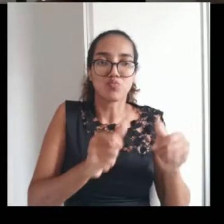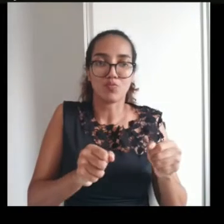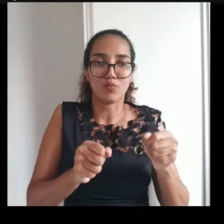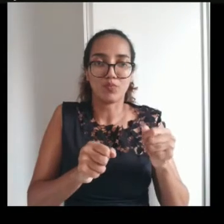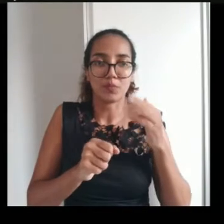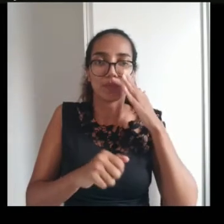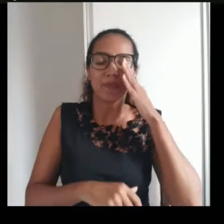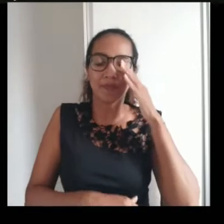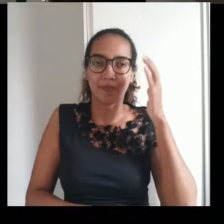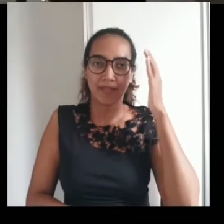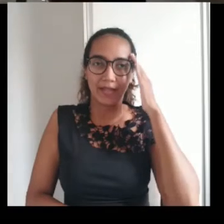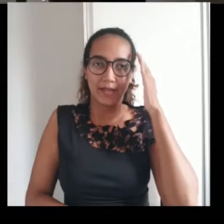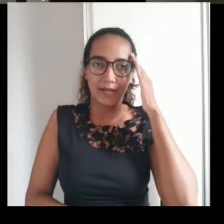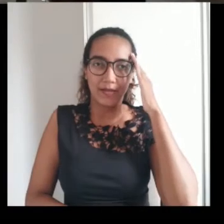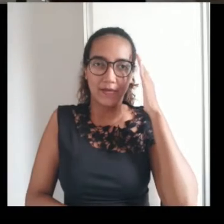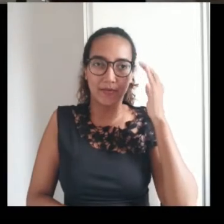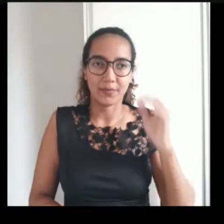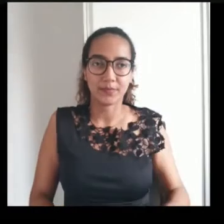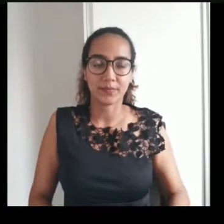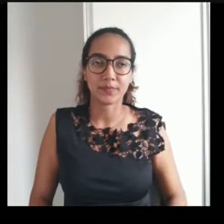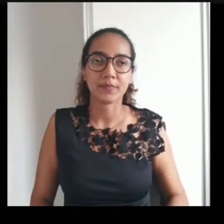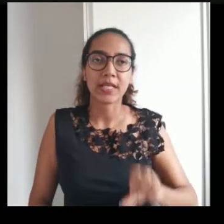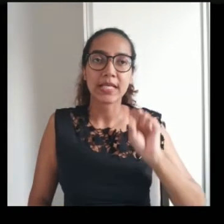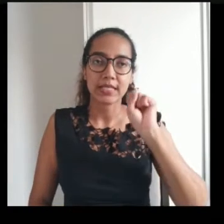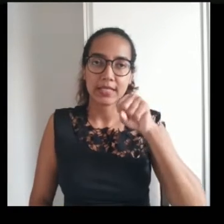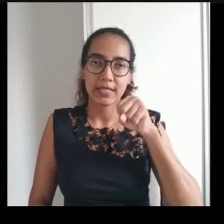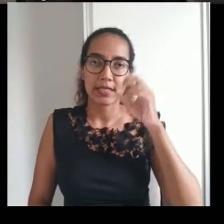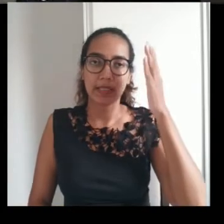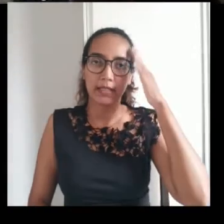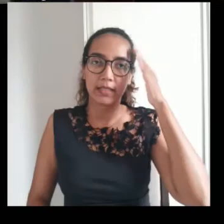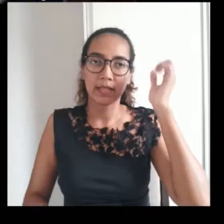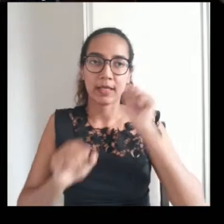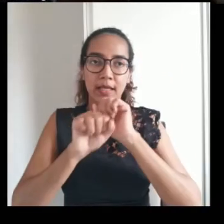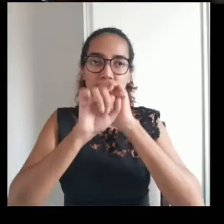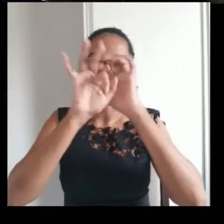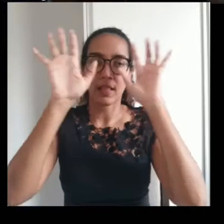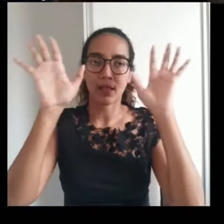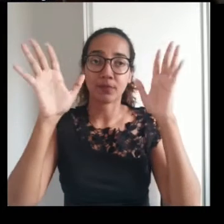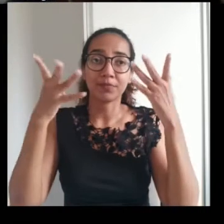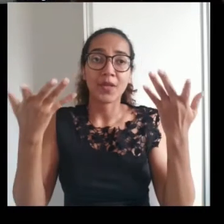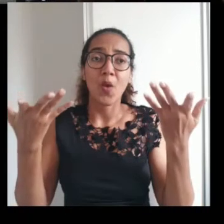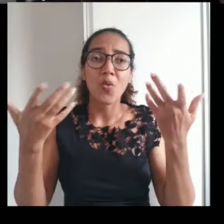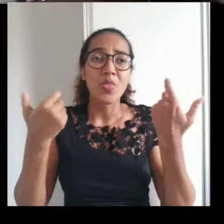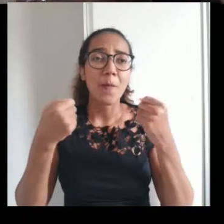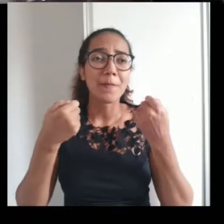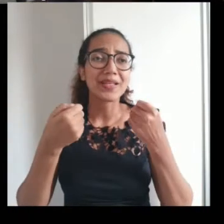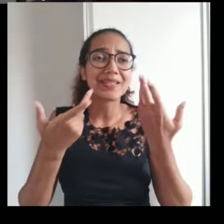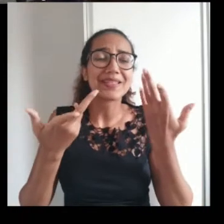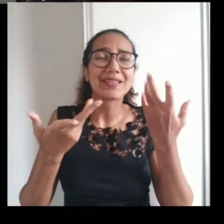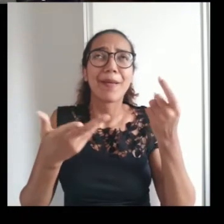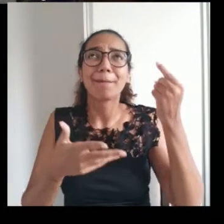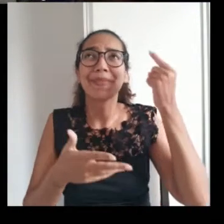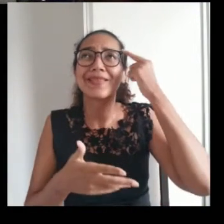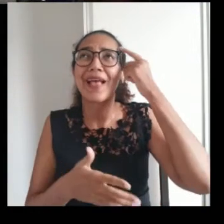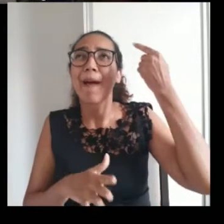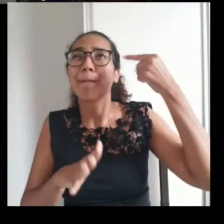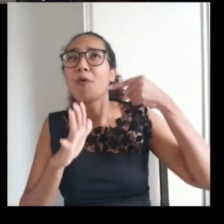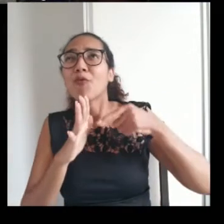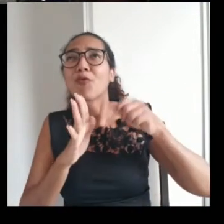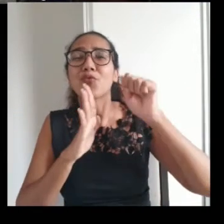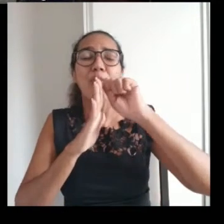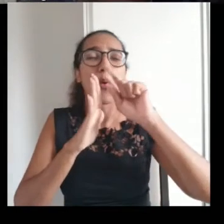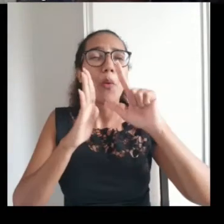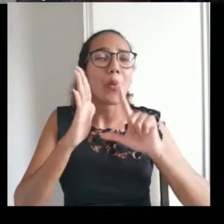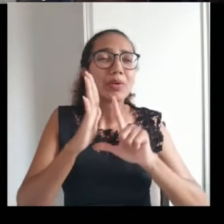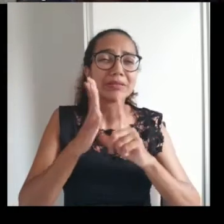Sim, Alguém tem professor. alguma dúvida? Com certeza. Entenderam? Então, assim, não precisa muitas vezes a gente pensar no algoritmo e tal, né? Eu posso simplesmente